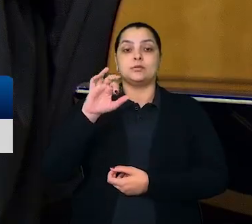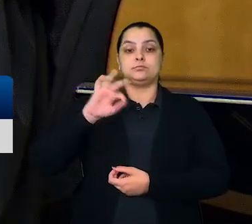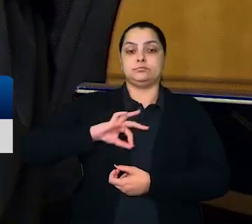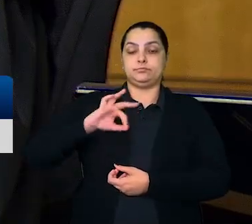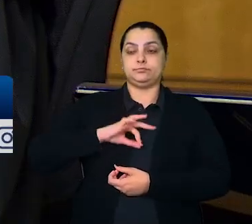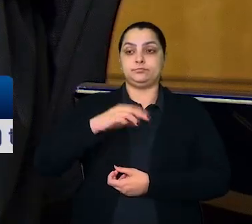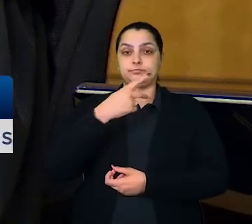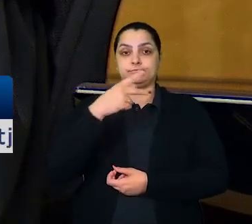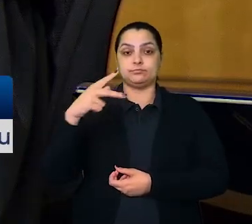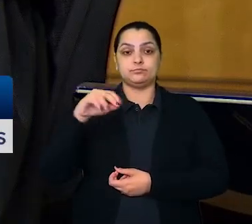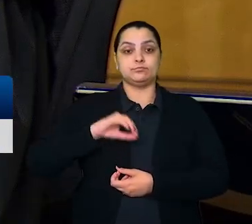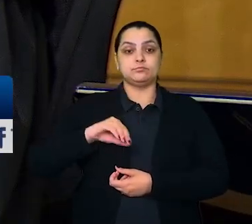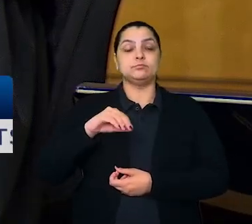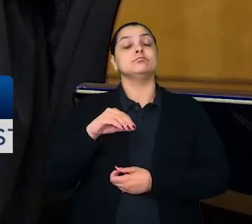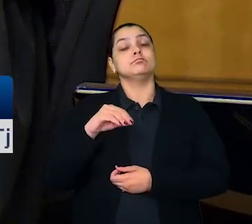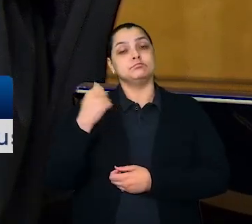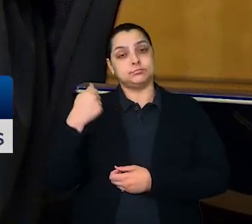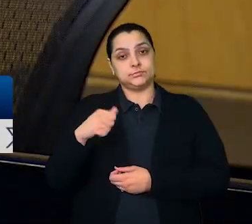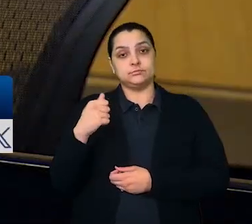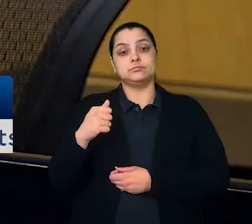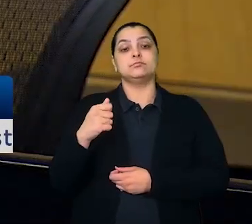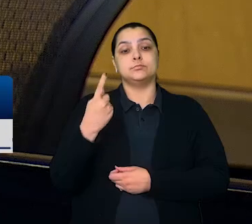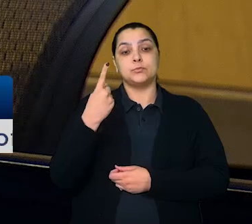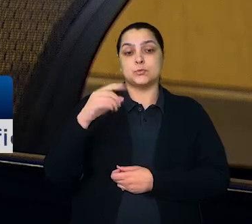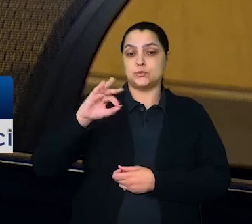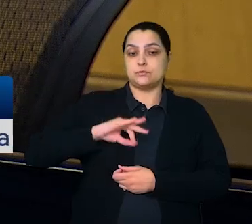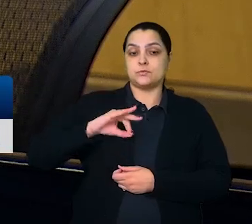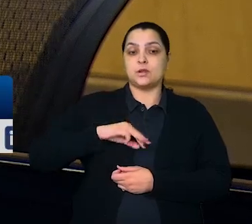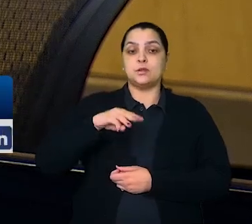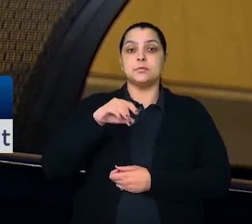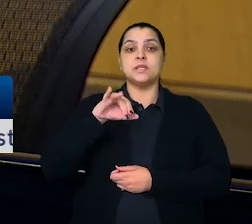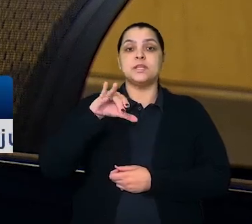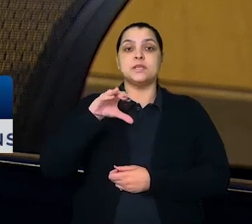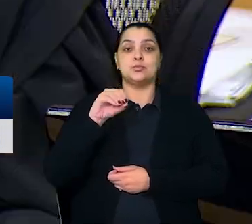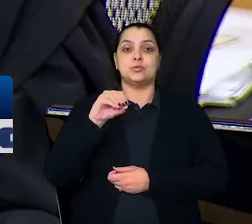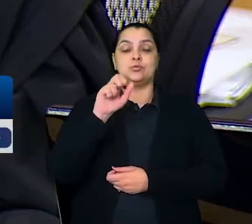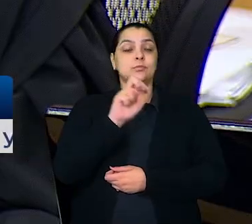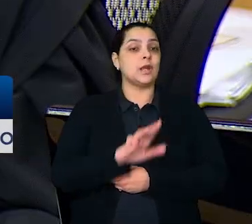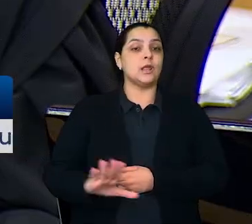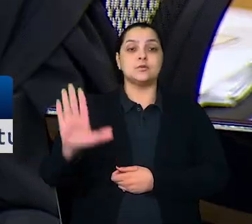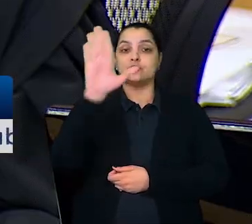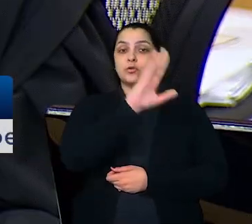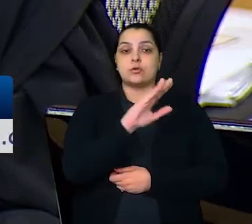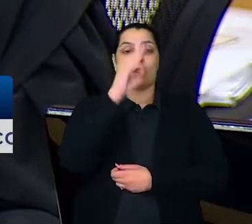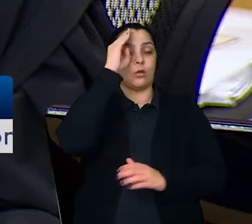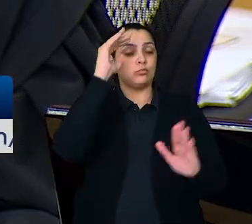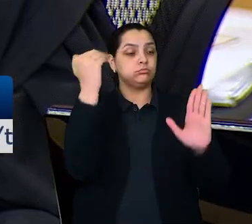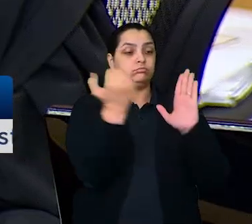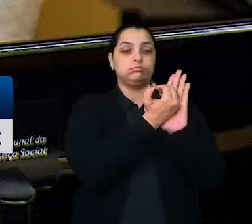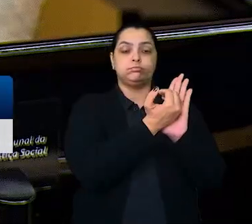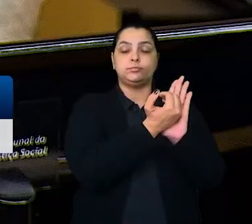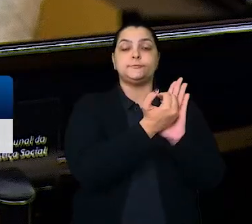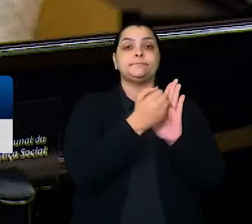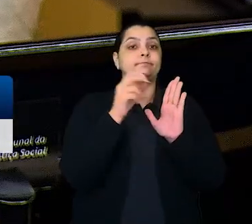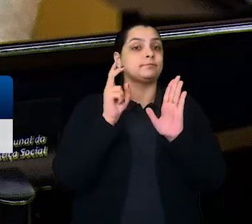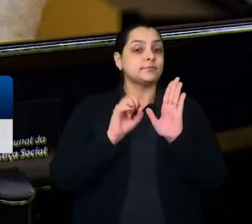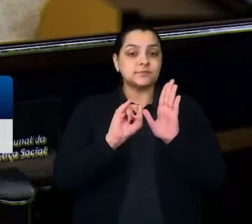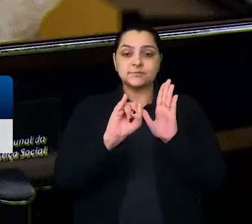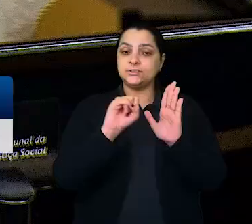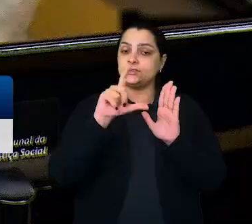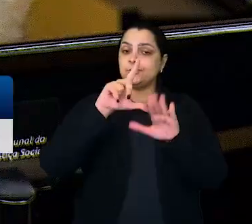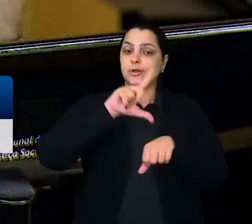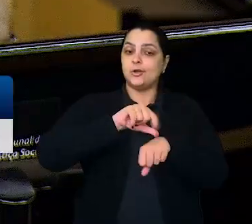os empregados públicos com, pelo menos, o valor do salário mínimo nacionalmente estabelecido, mesmo com